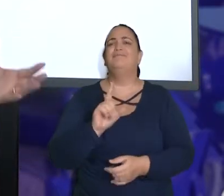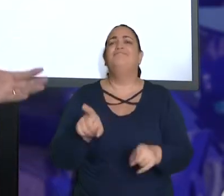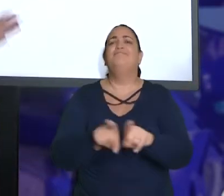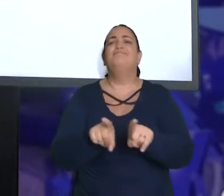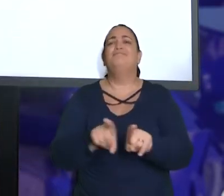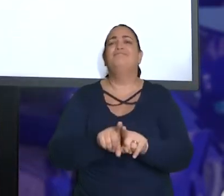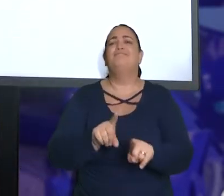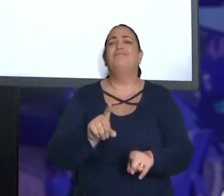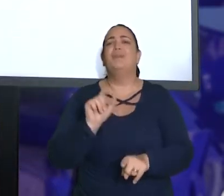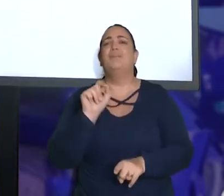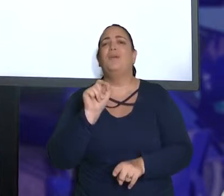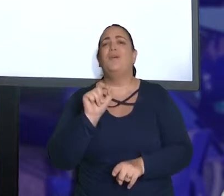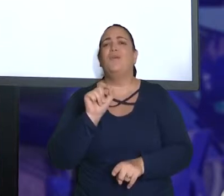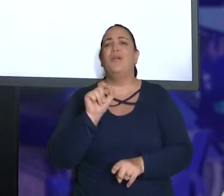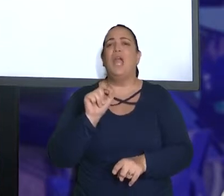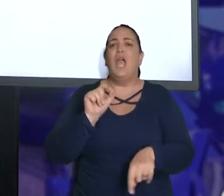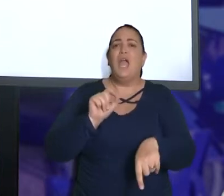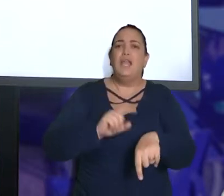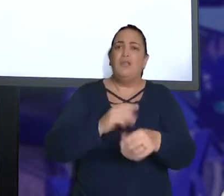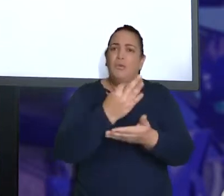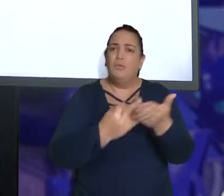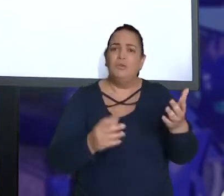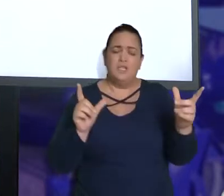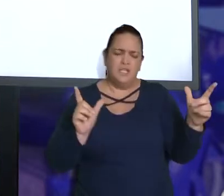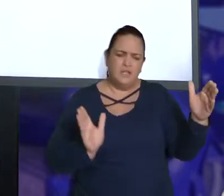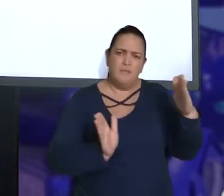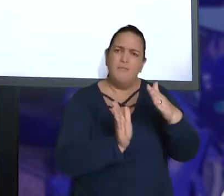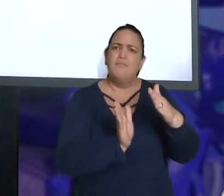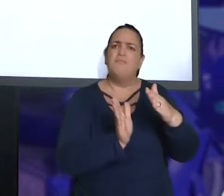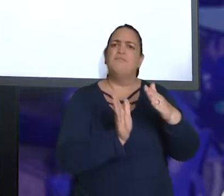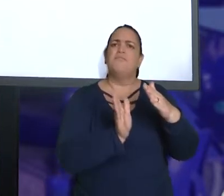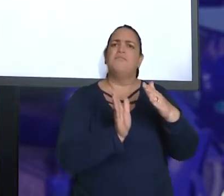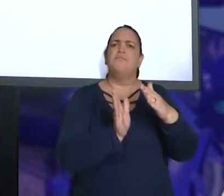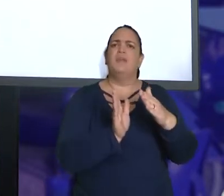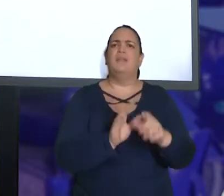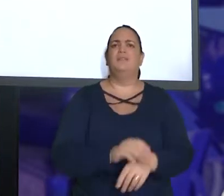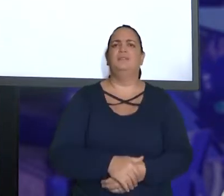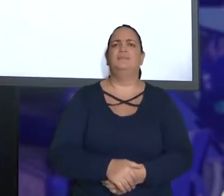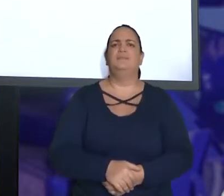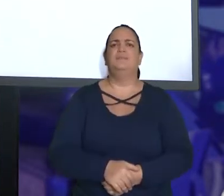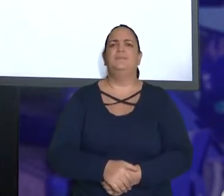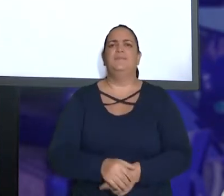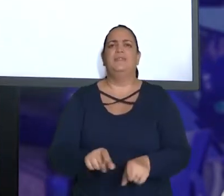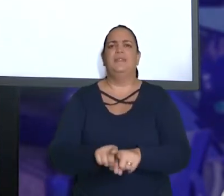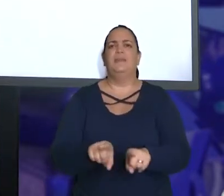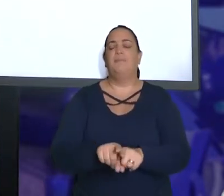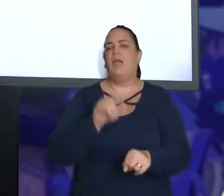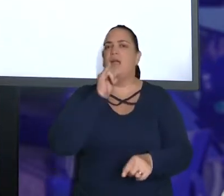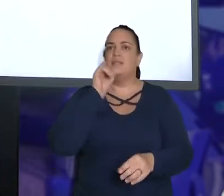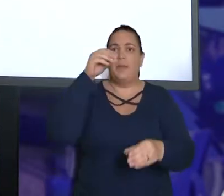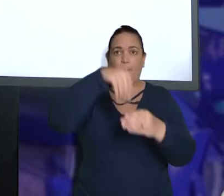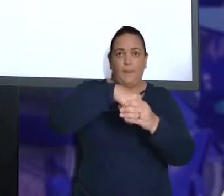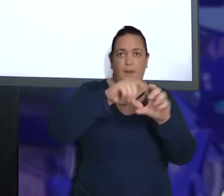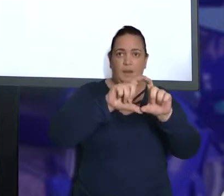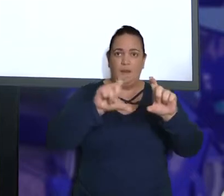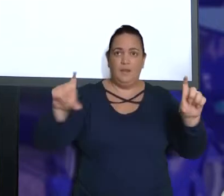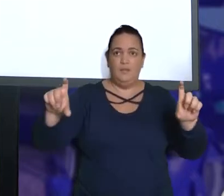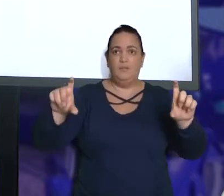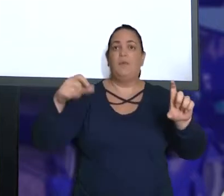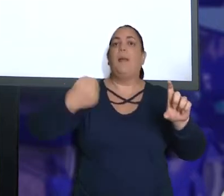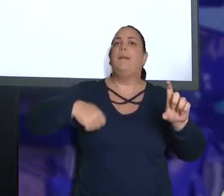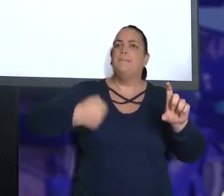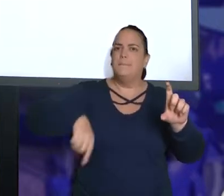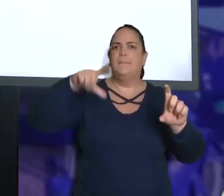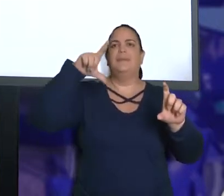também acontece na sua microestrutura. Como assim, professor? Também, dentro de cada parágrafo, é